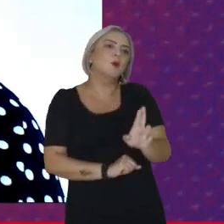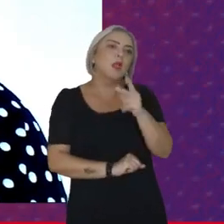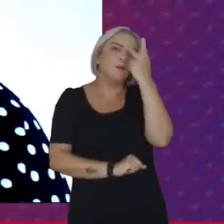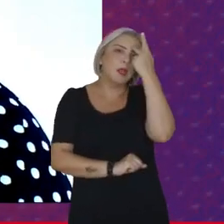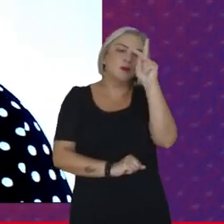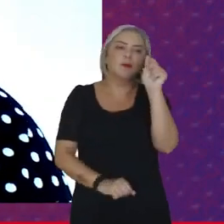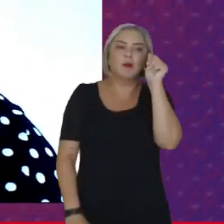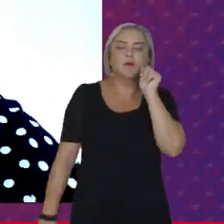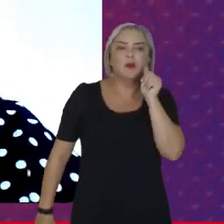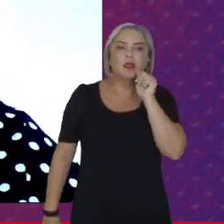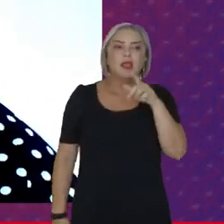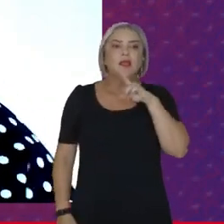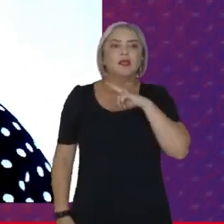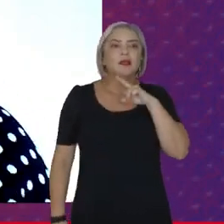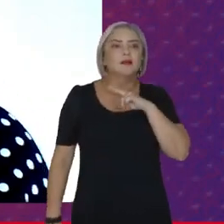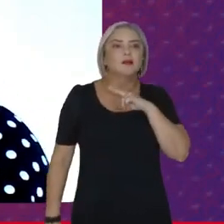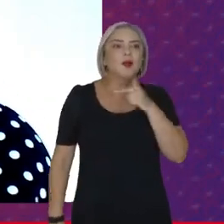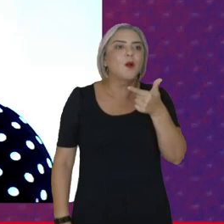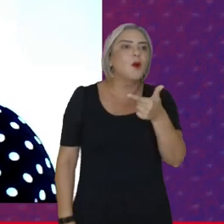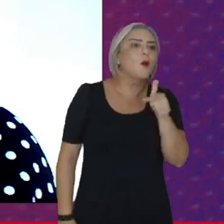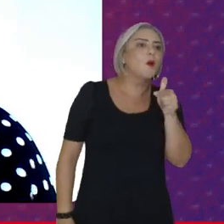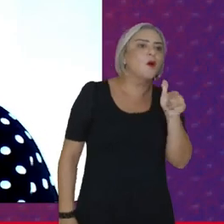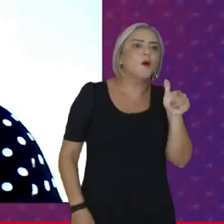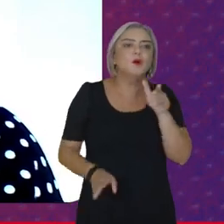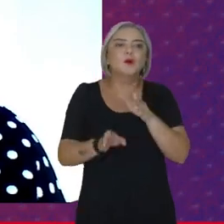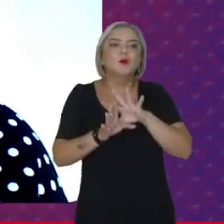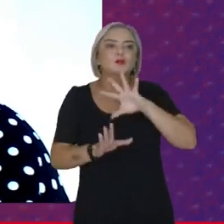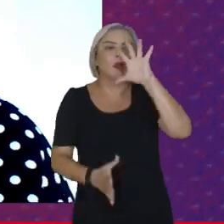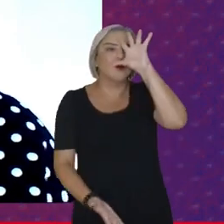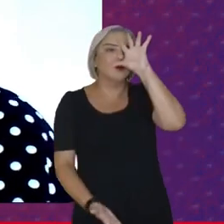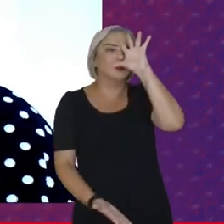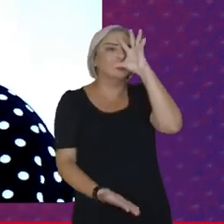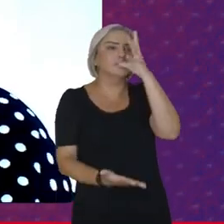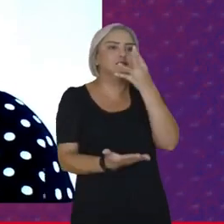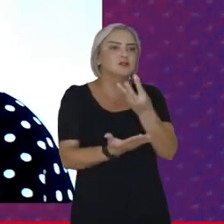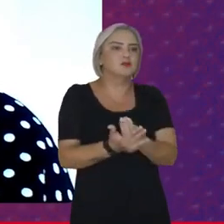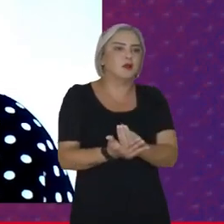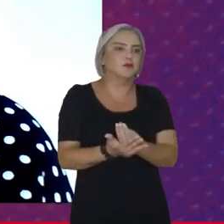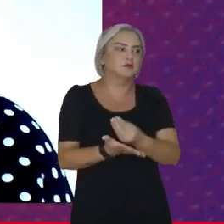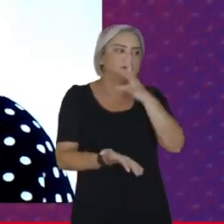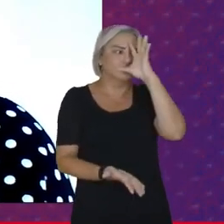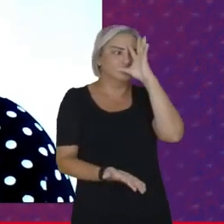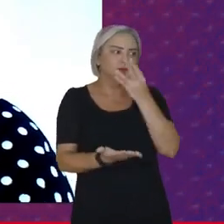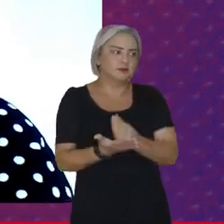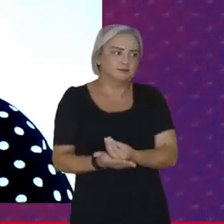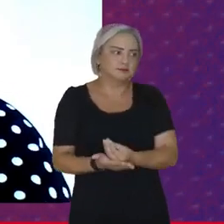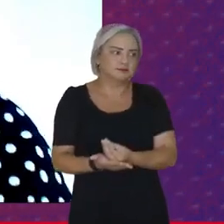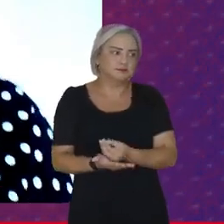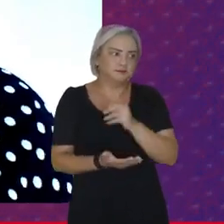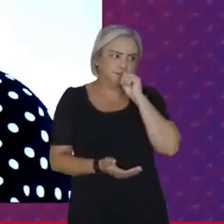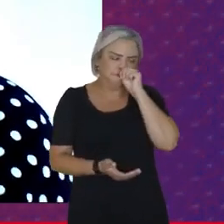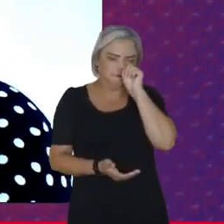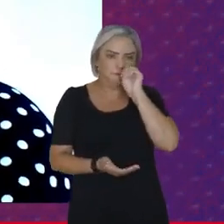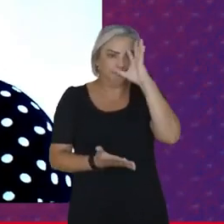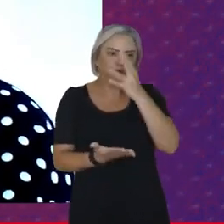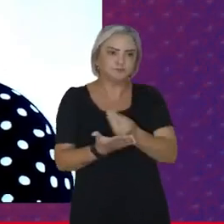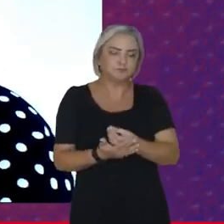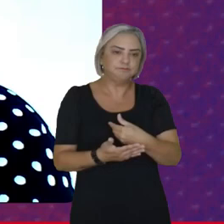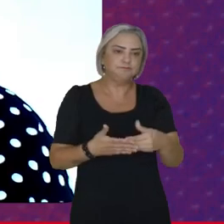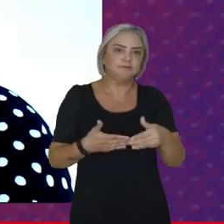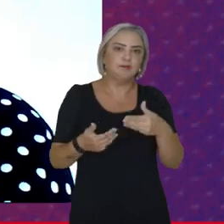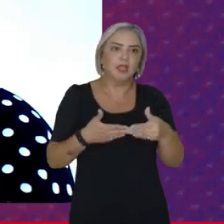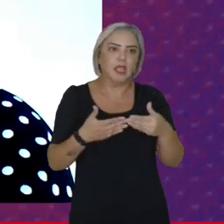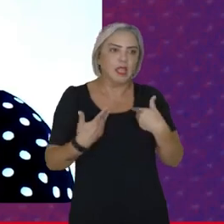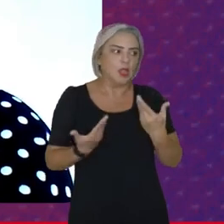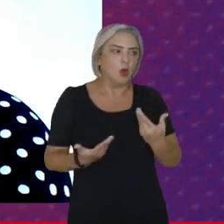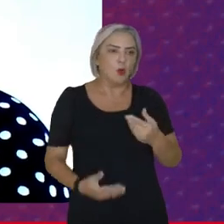uma mulher que tem outra orientação sexual. Então, você não pode simplesmente não deixar nem